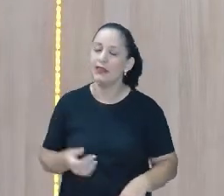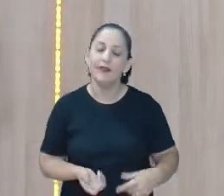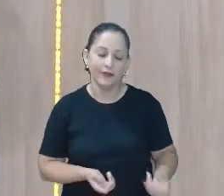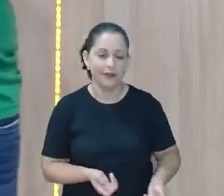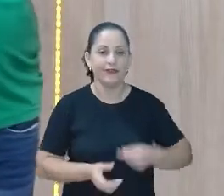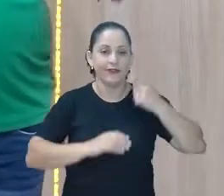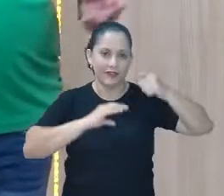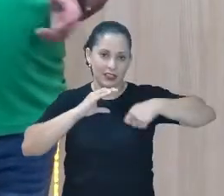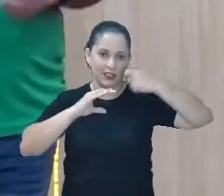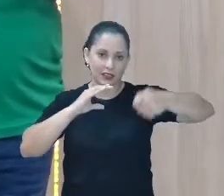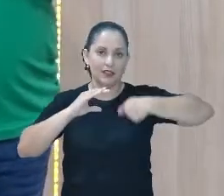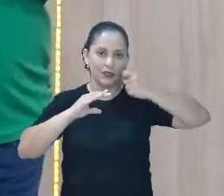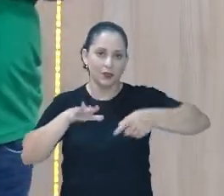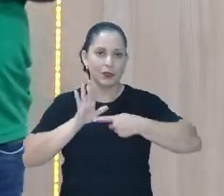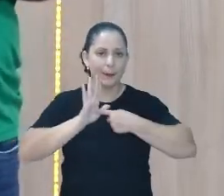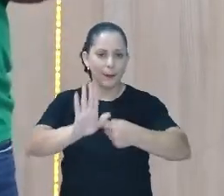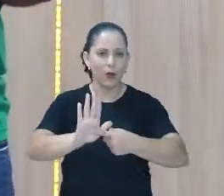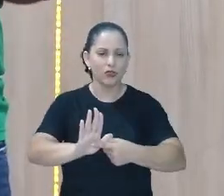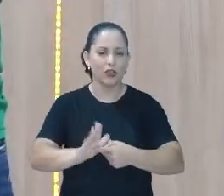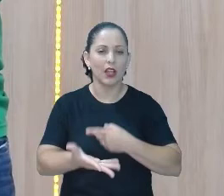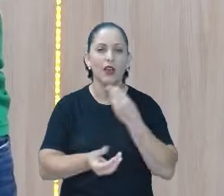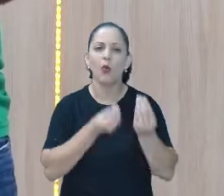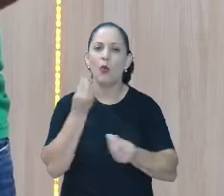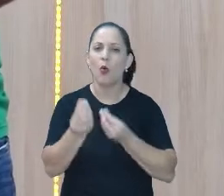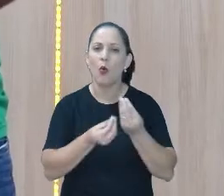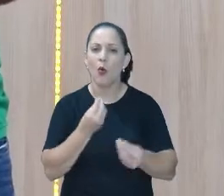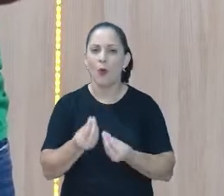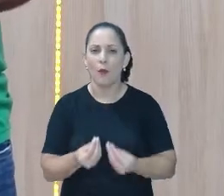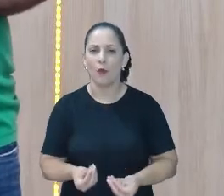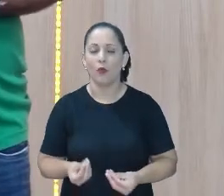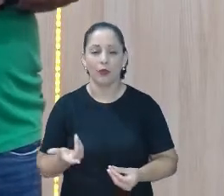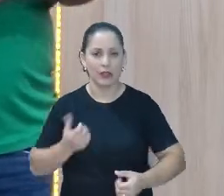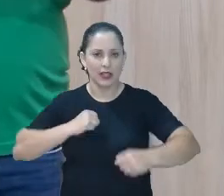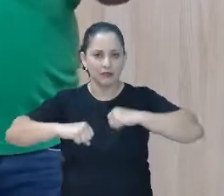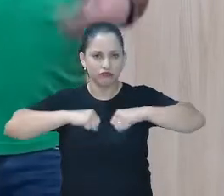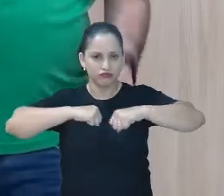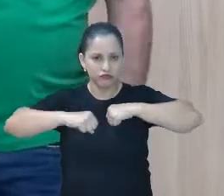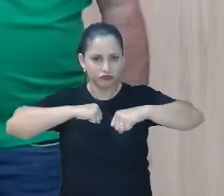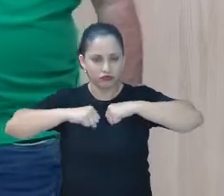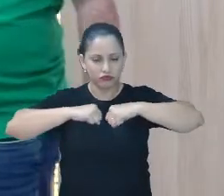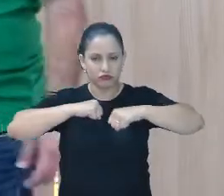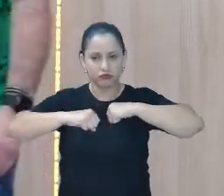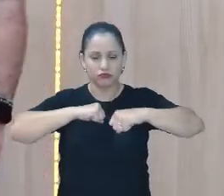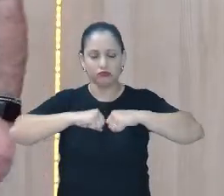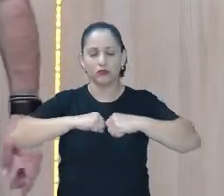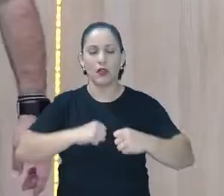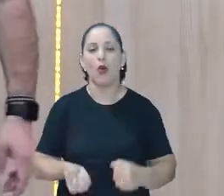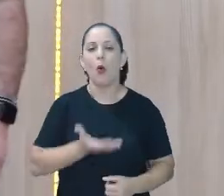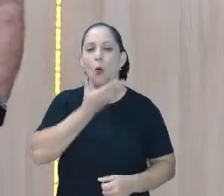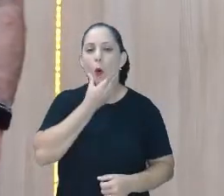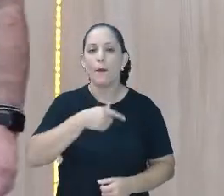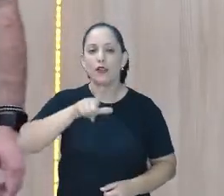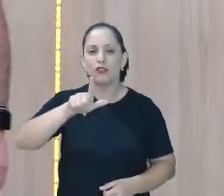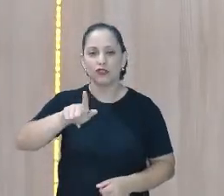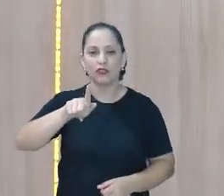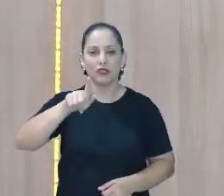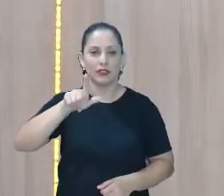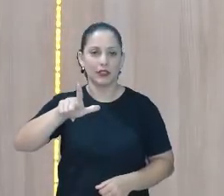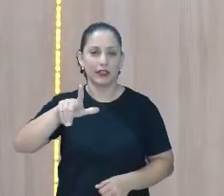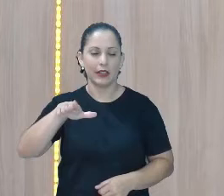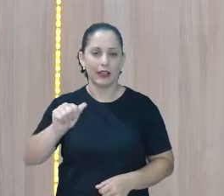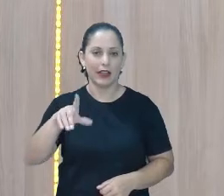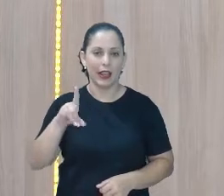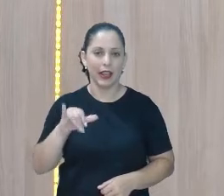mostra, né, a simulação de um combate de personagens que eram chamados de gladiadores em uma cidade chamada